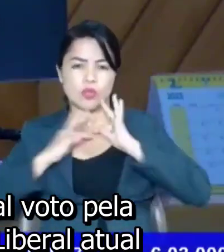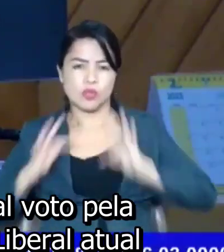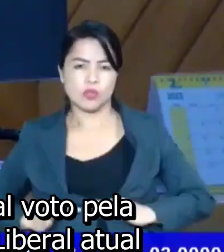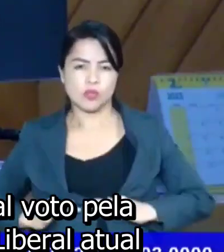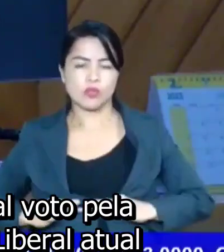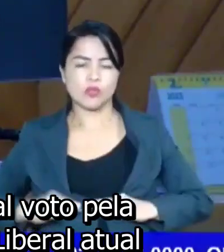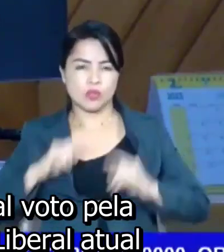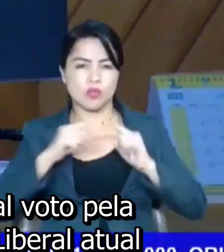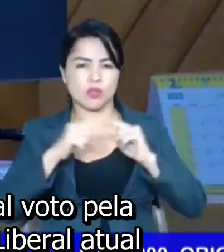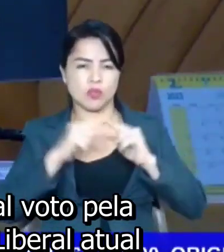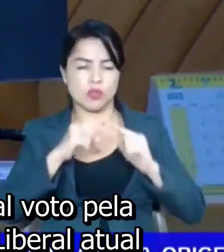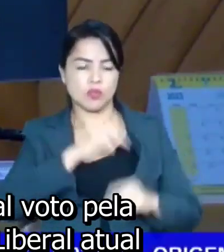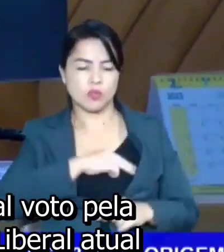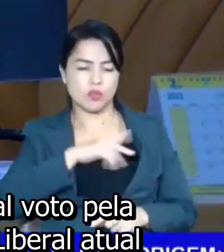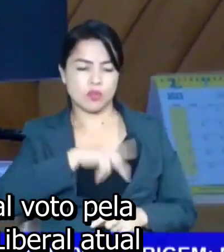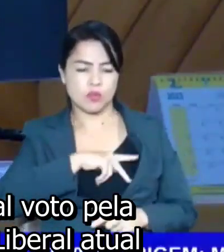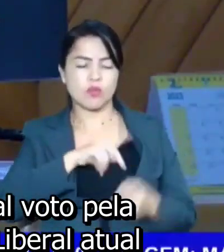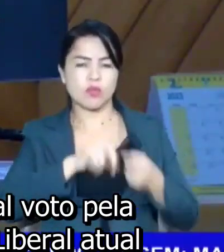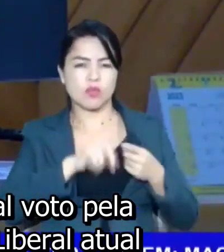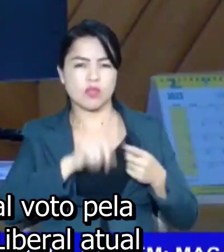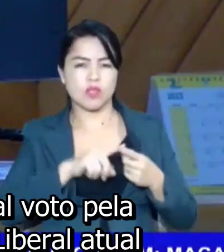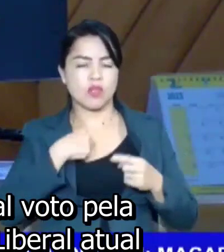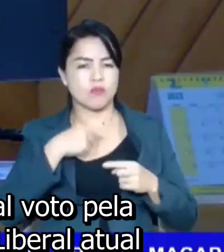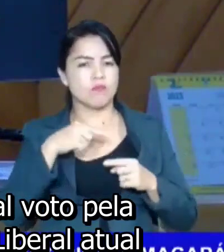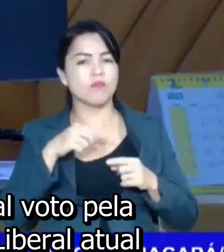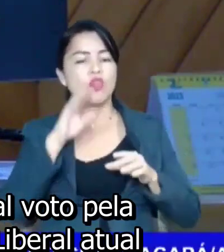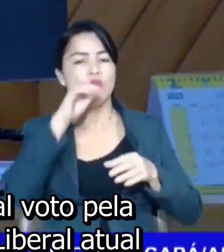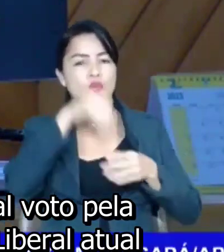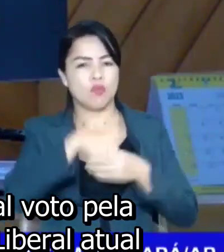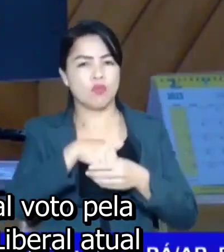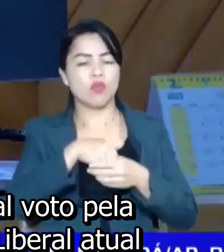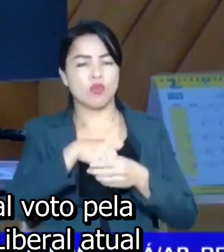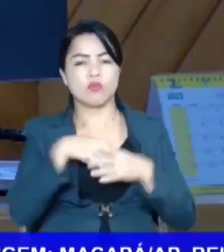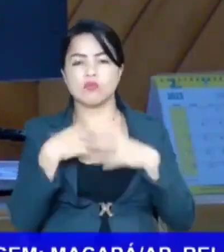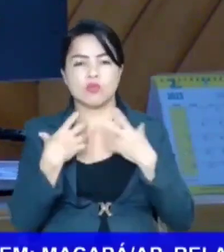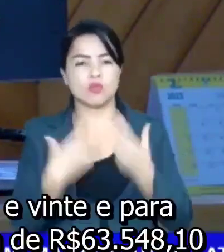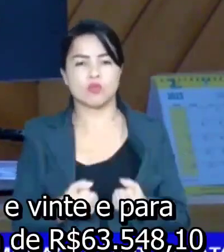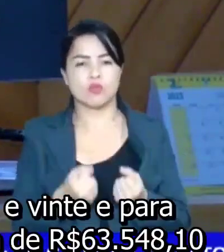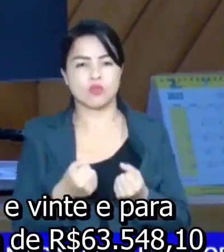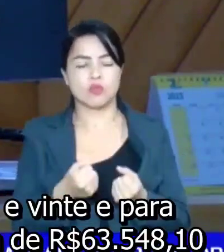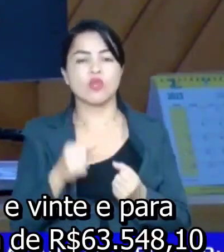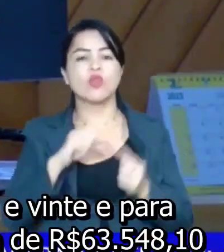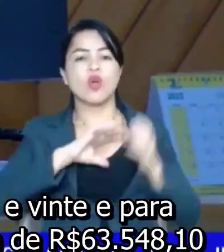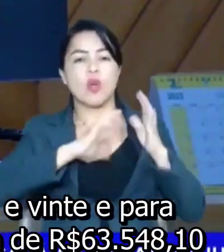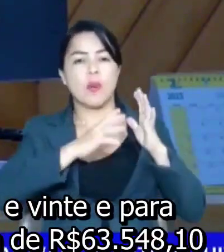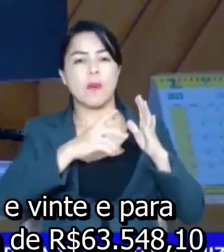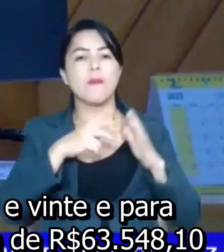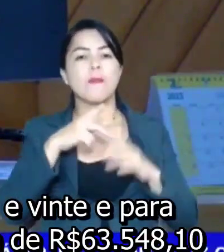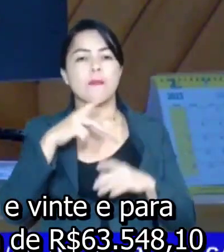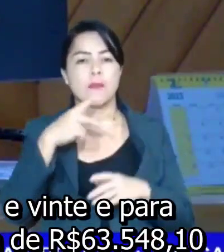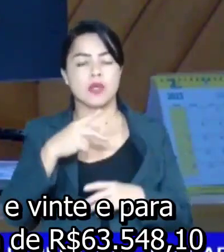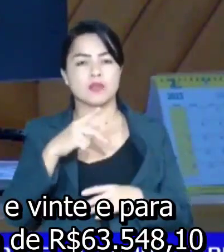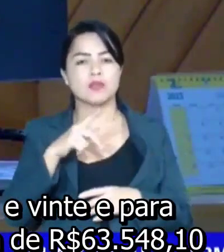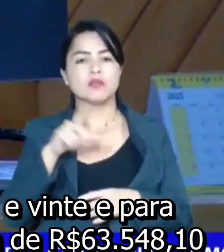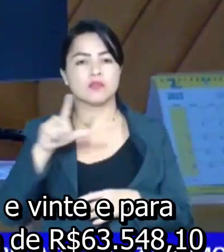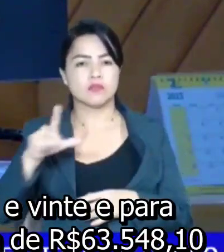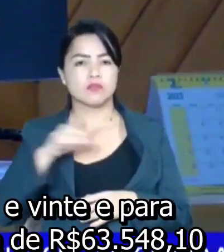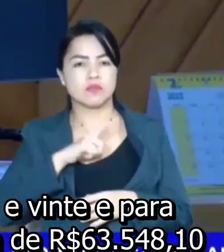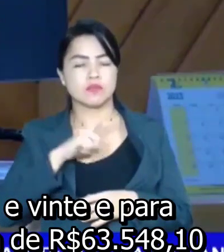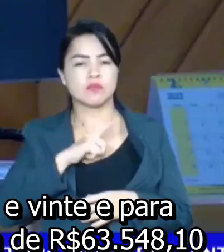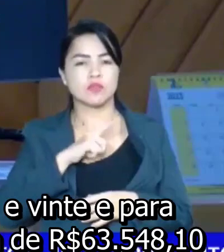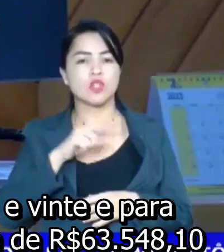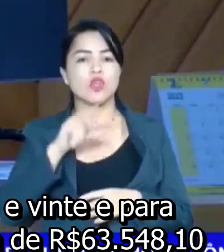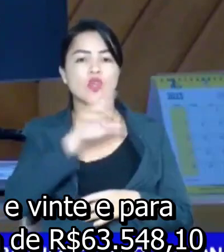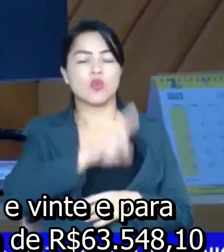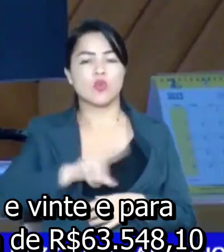pela desaprovação da prestação de contas do Partido Social Liberal, atual União Brasil, referente ao